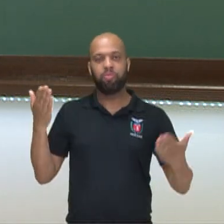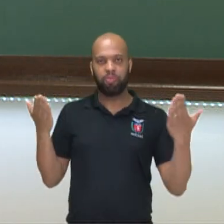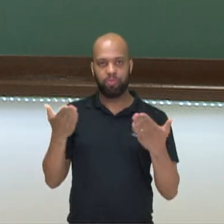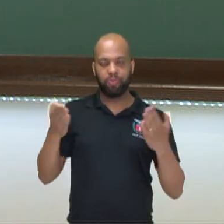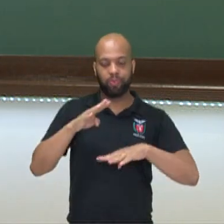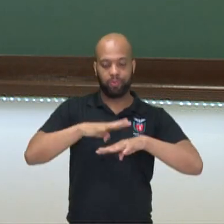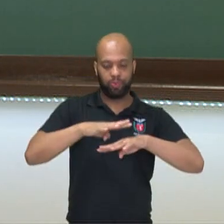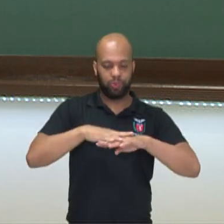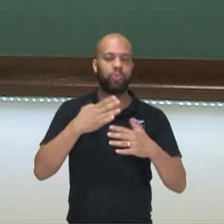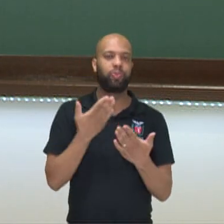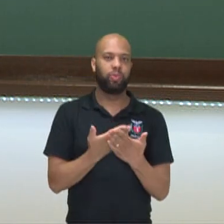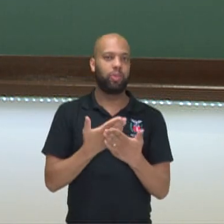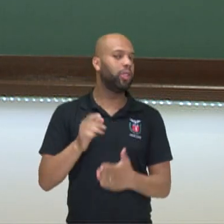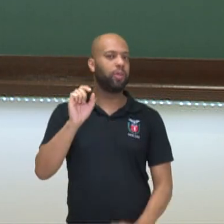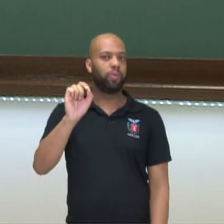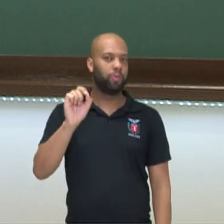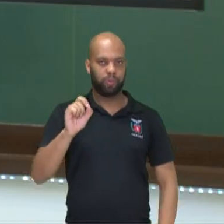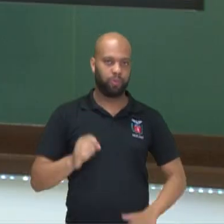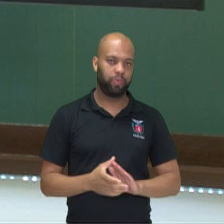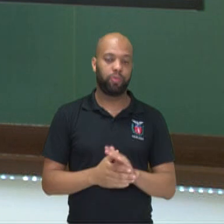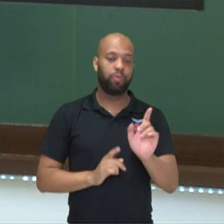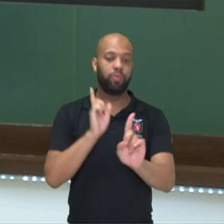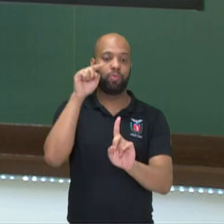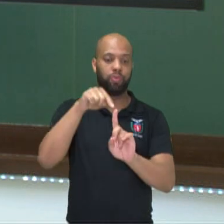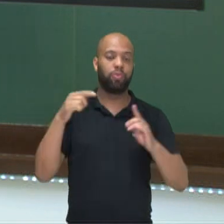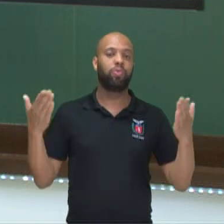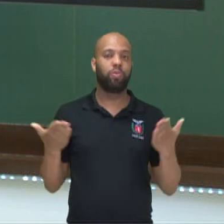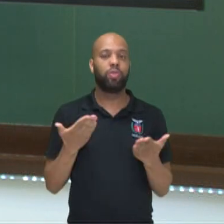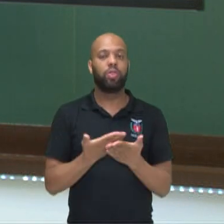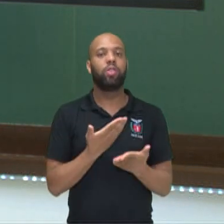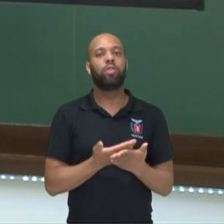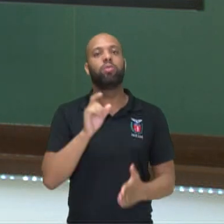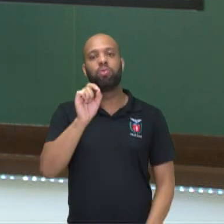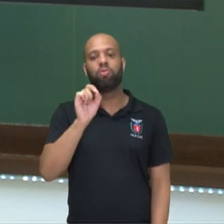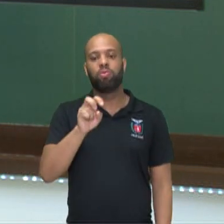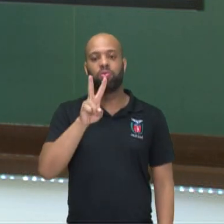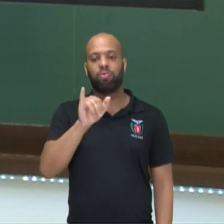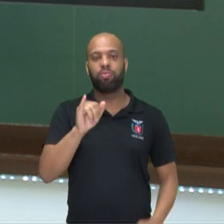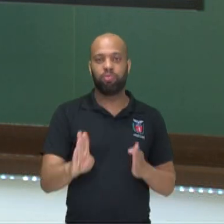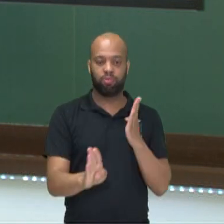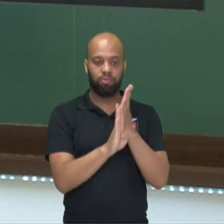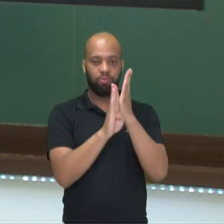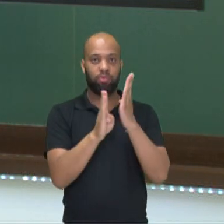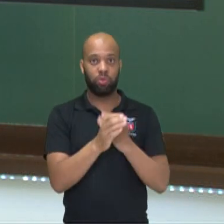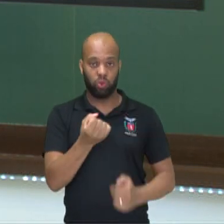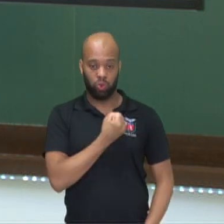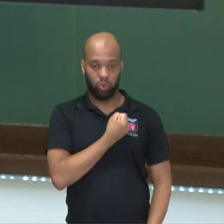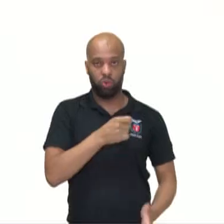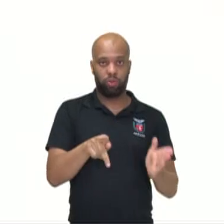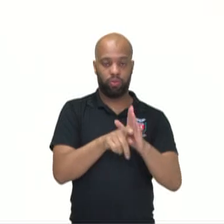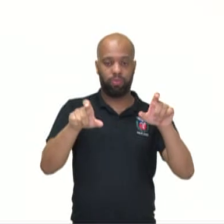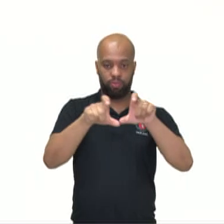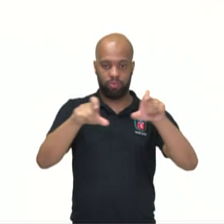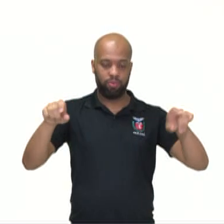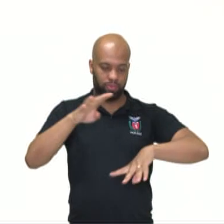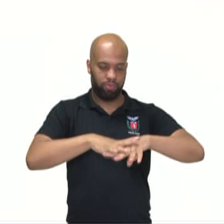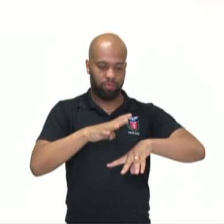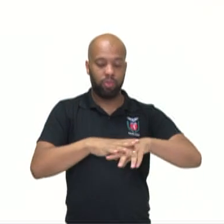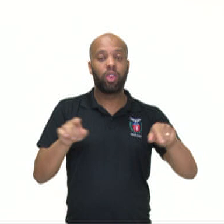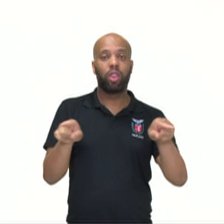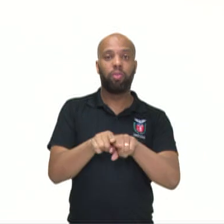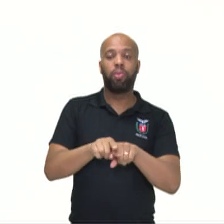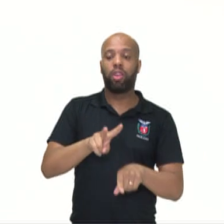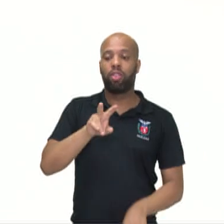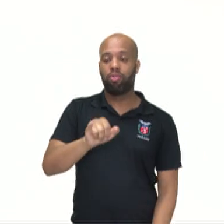hoje. O objetivo dessa aula é o quê? Determinar o valor numérico de uma expressão algébrica e resolver